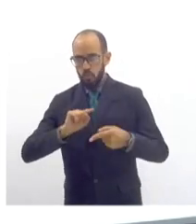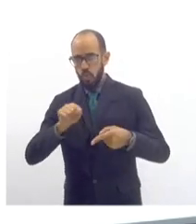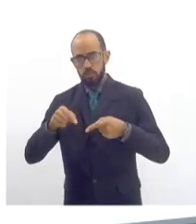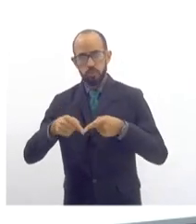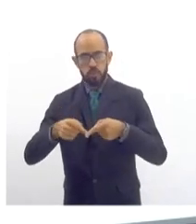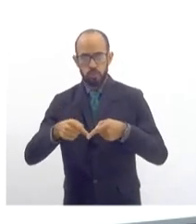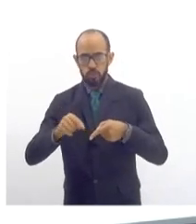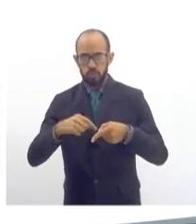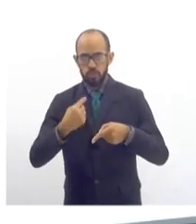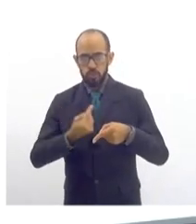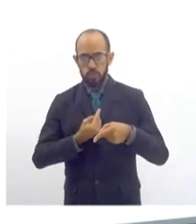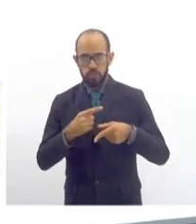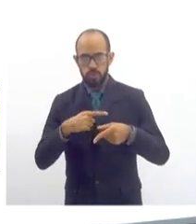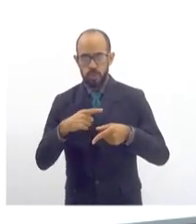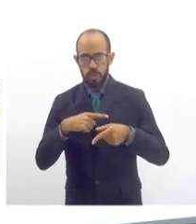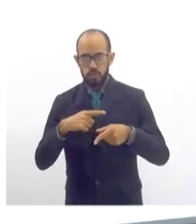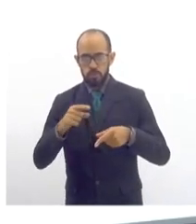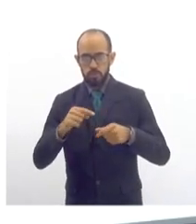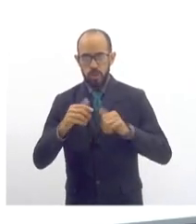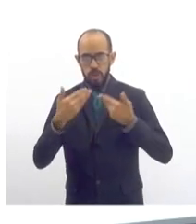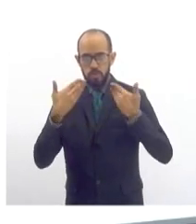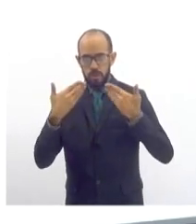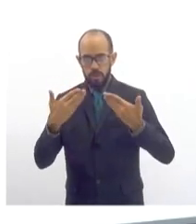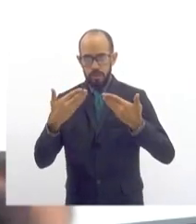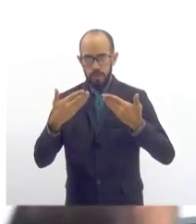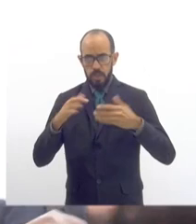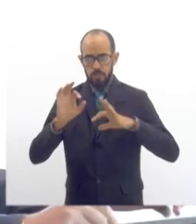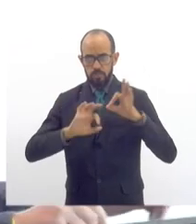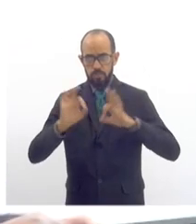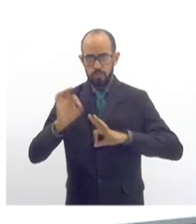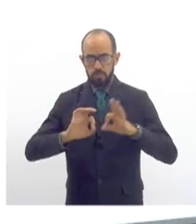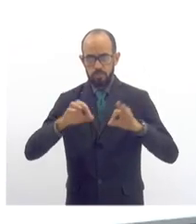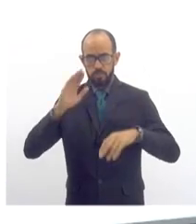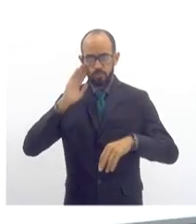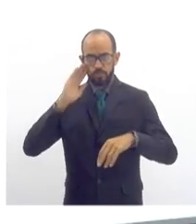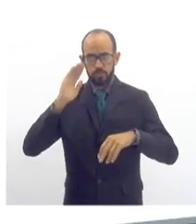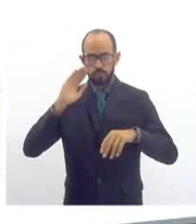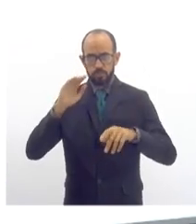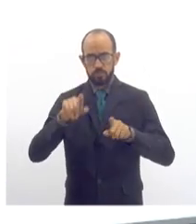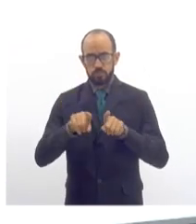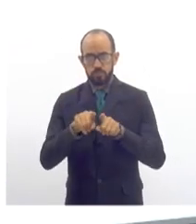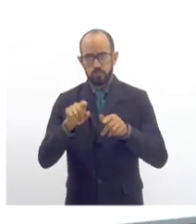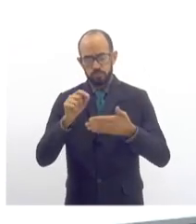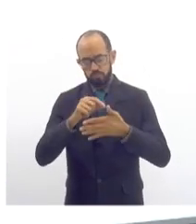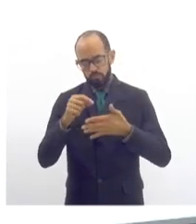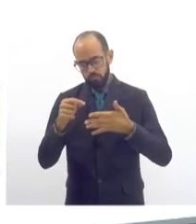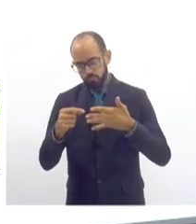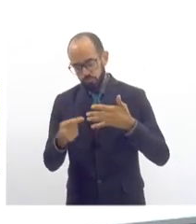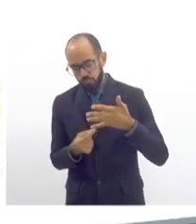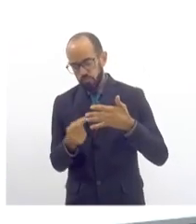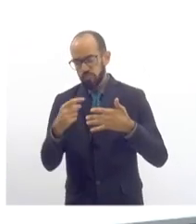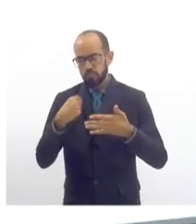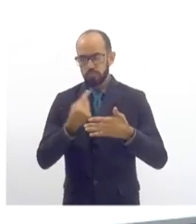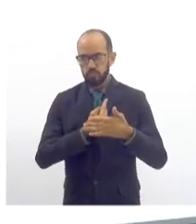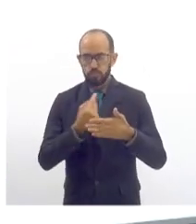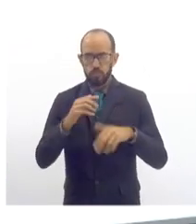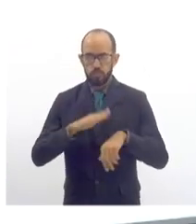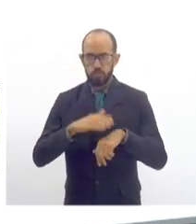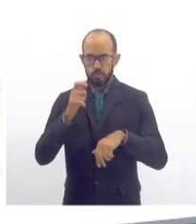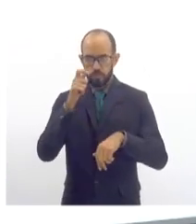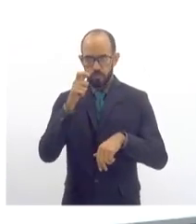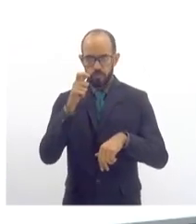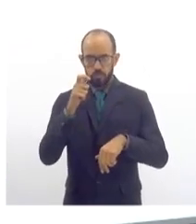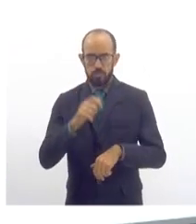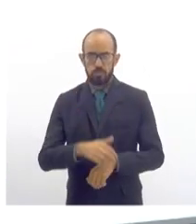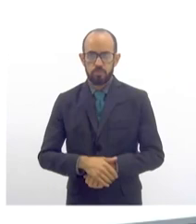em apresentar esse plano, o que a gente está atualizando e os principais pontos que a categoria mais deseja. Posso te pedir para